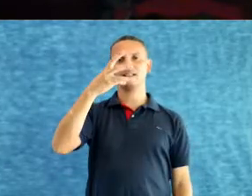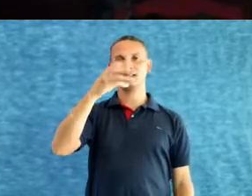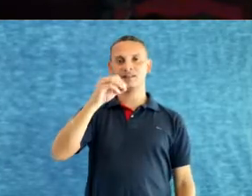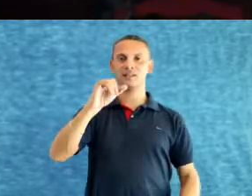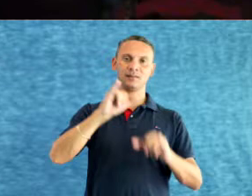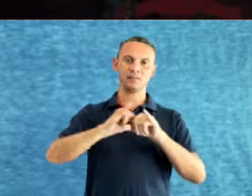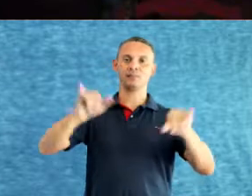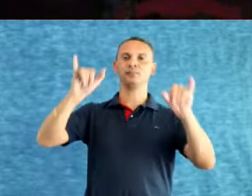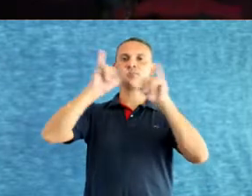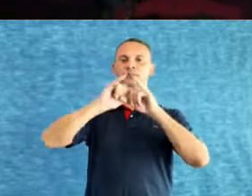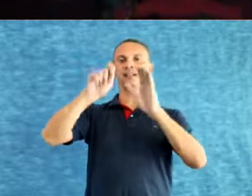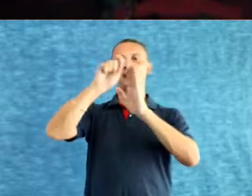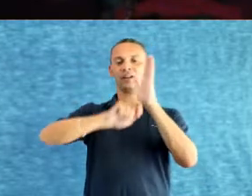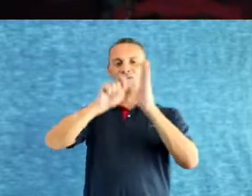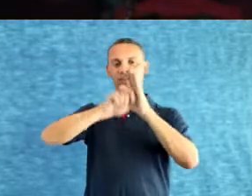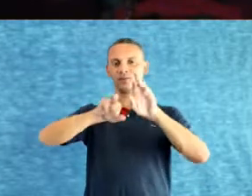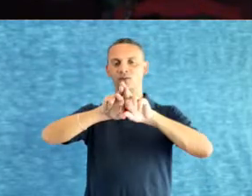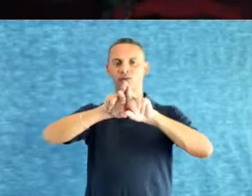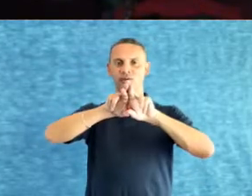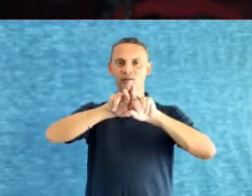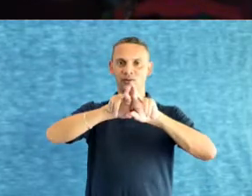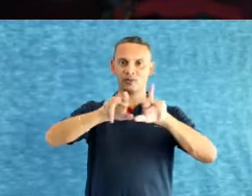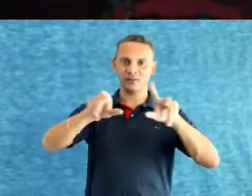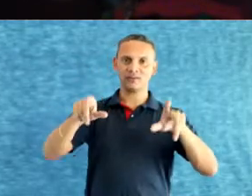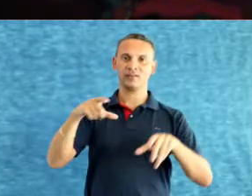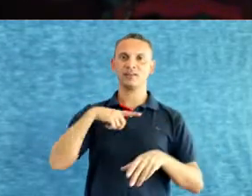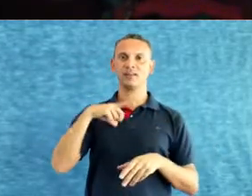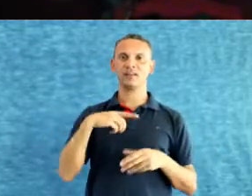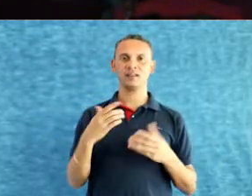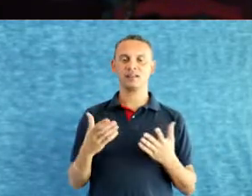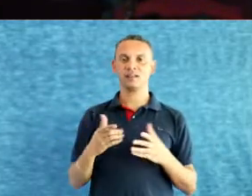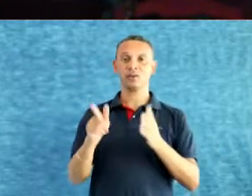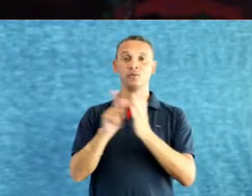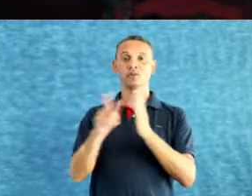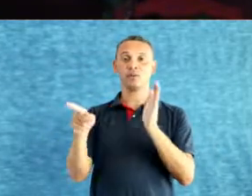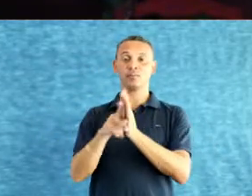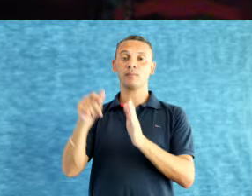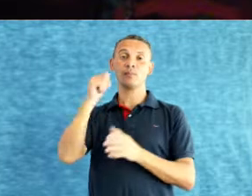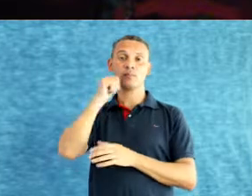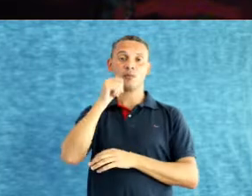Os europeus falavam isso, o progresso de um país depende da educação que é dada à mulher. Aí ela põe